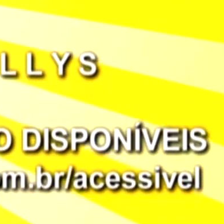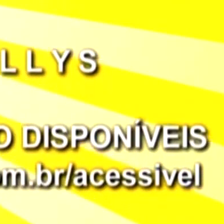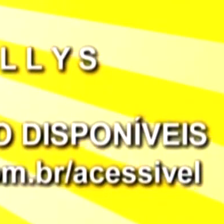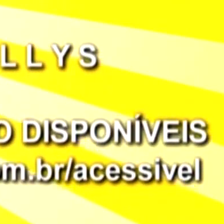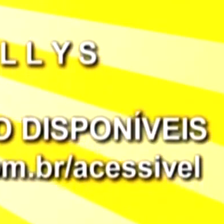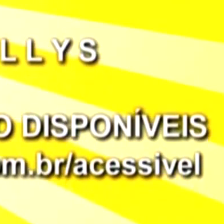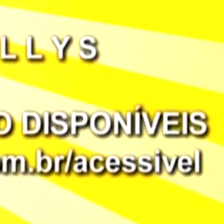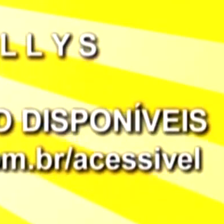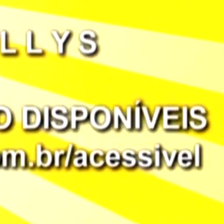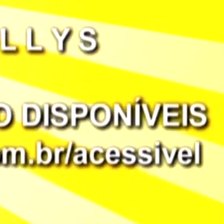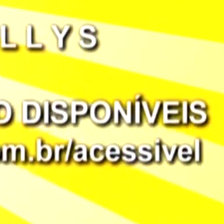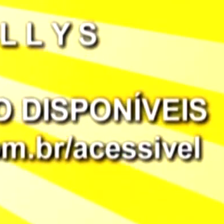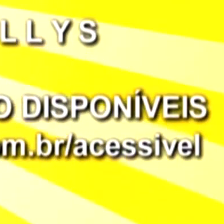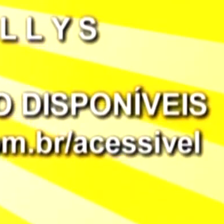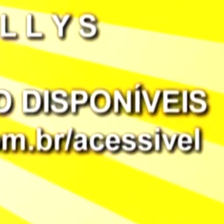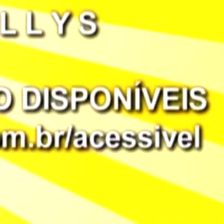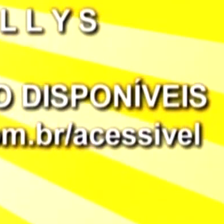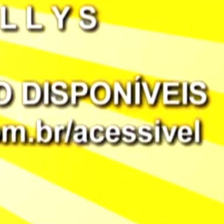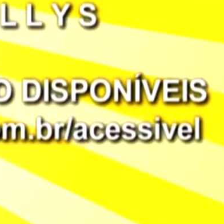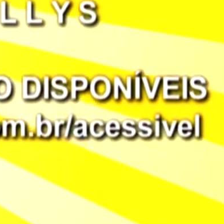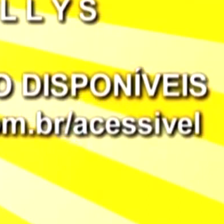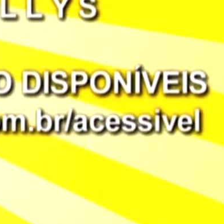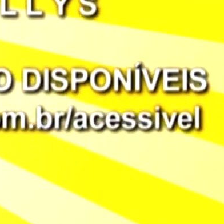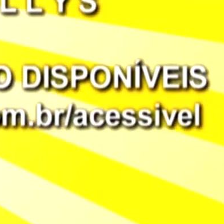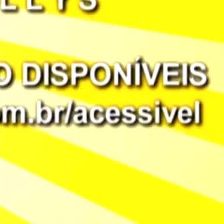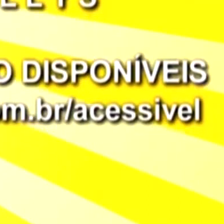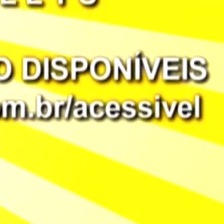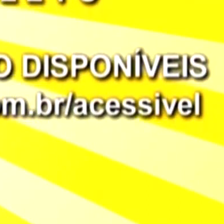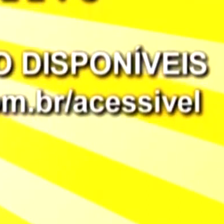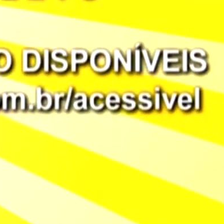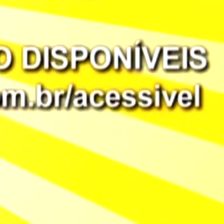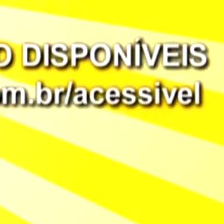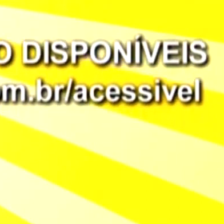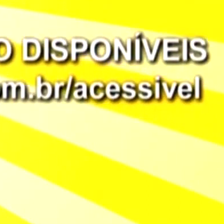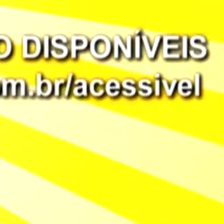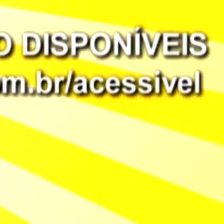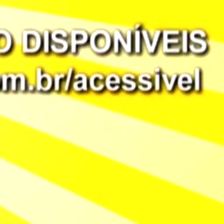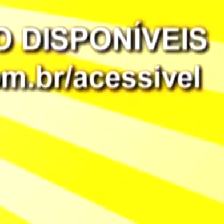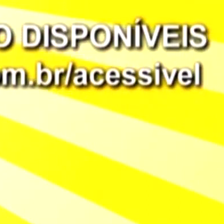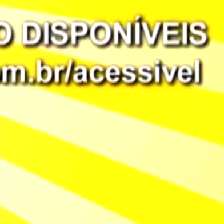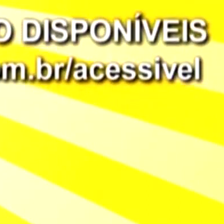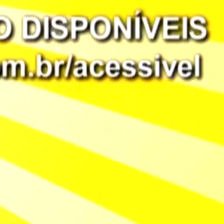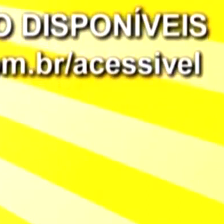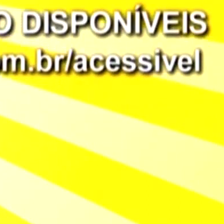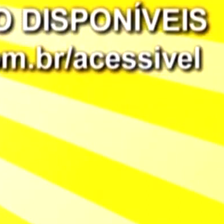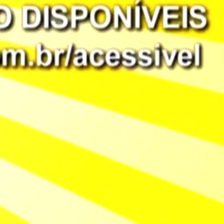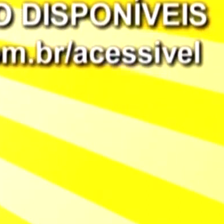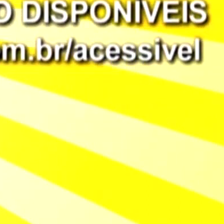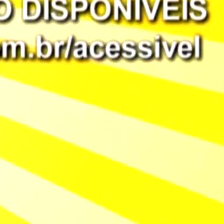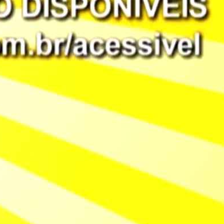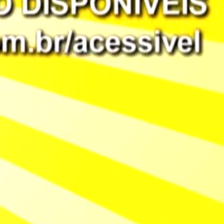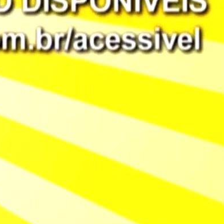willes escreve-se j e a n w l l